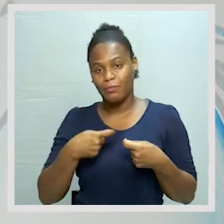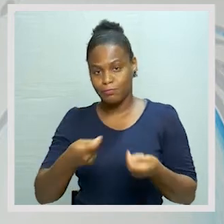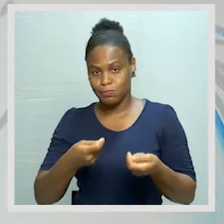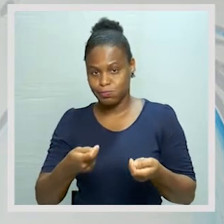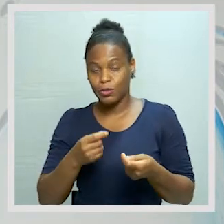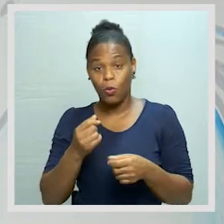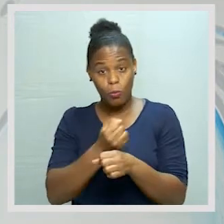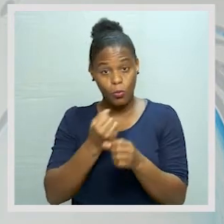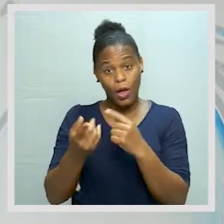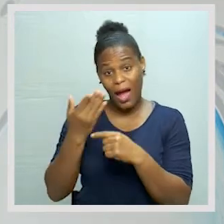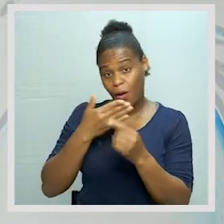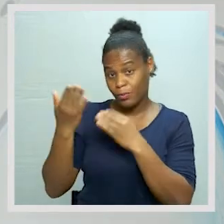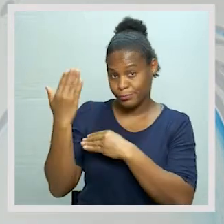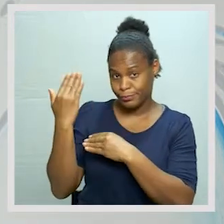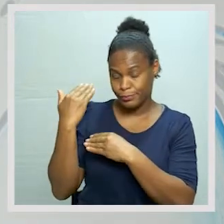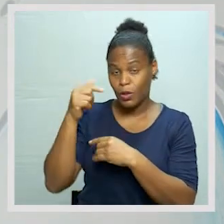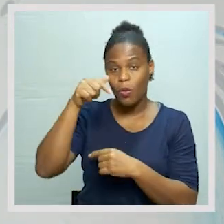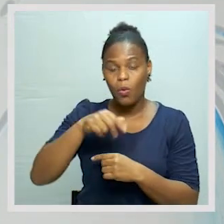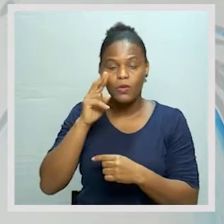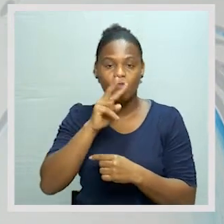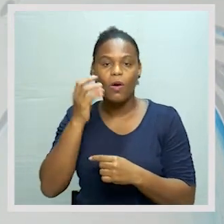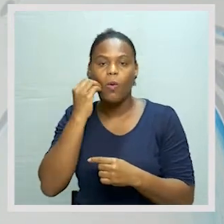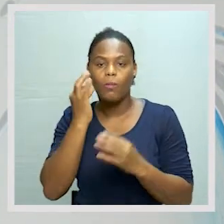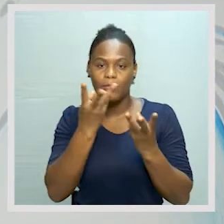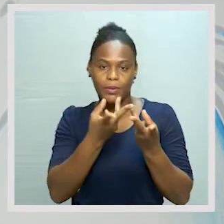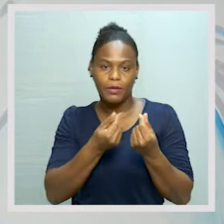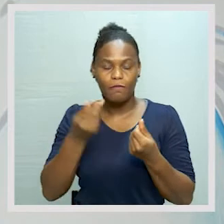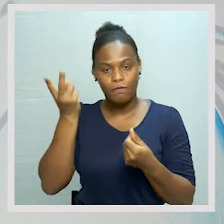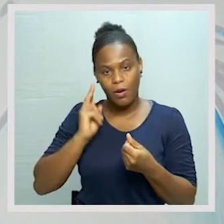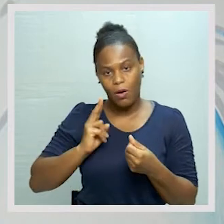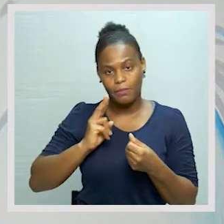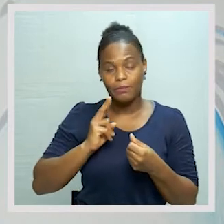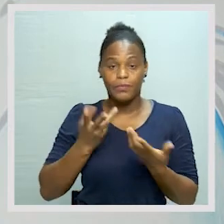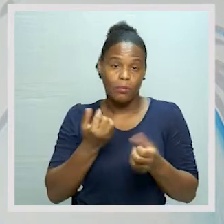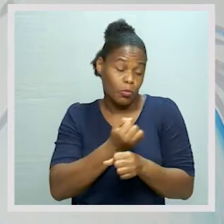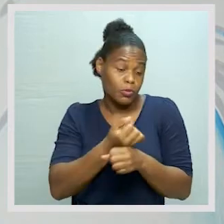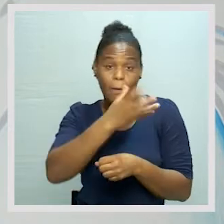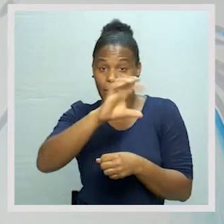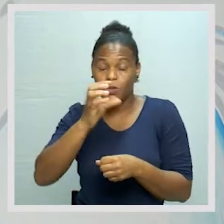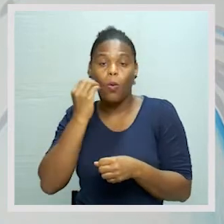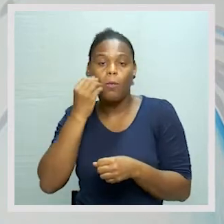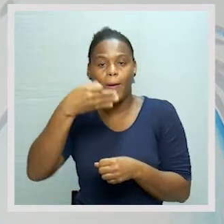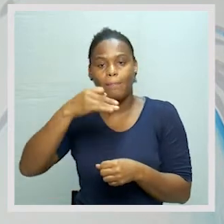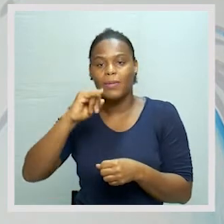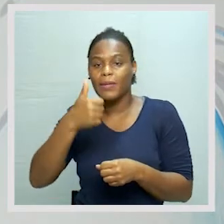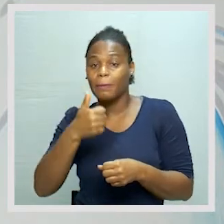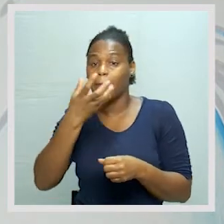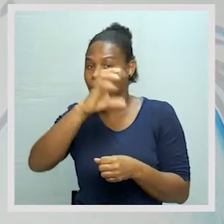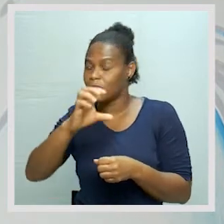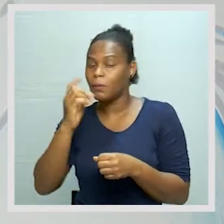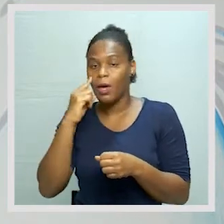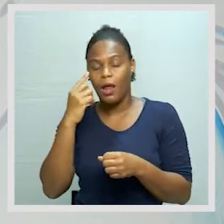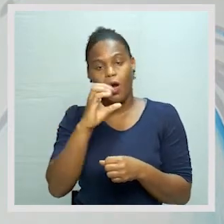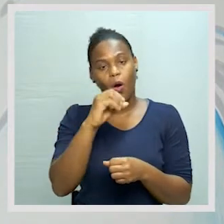vimos anteriormente. Hoje nós vamos ver como é que se calcula o valor de produção de um país, ou seja, como é que se calcula o PIB de um país